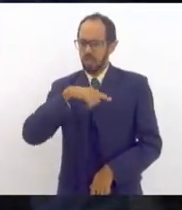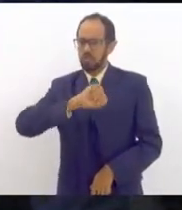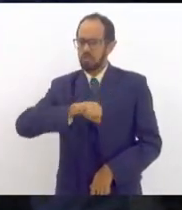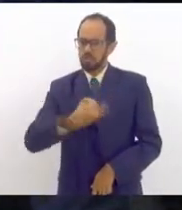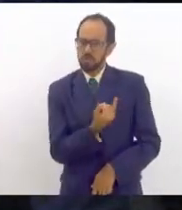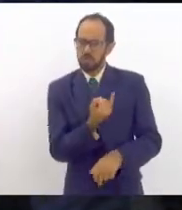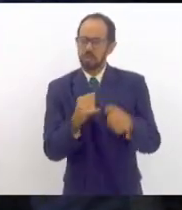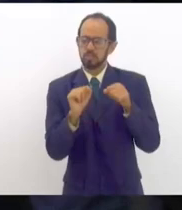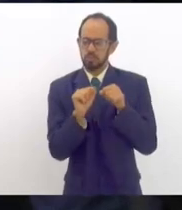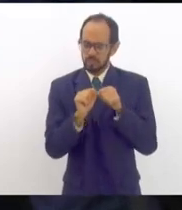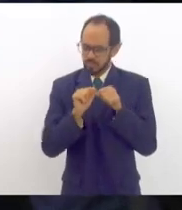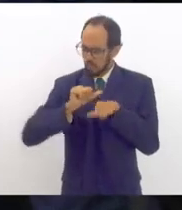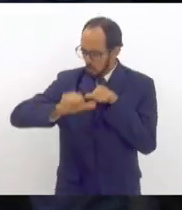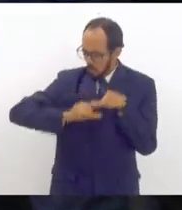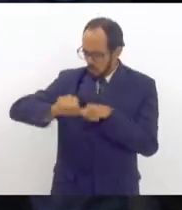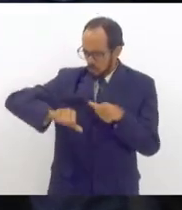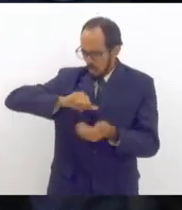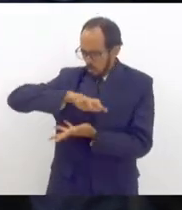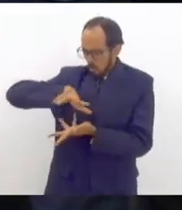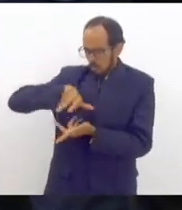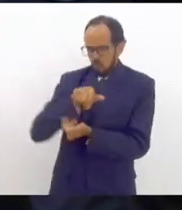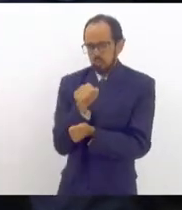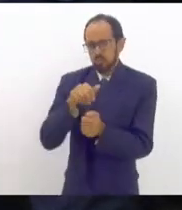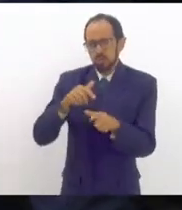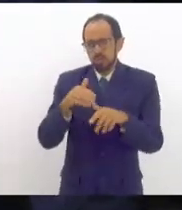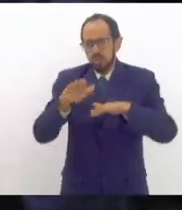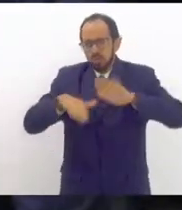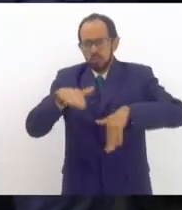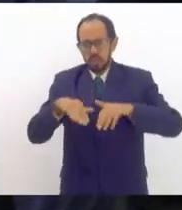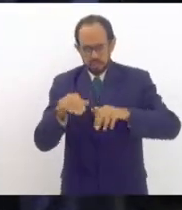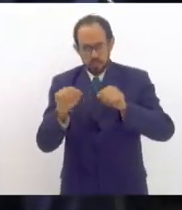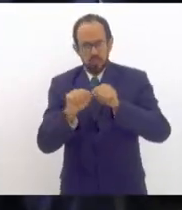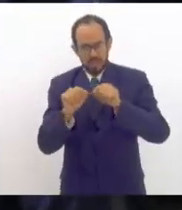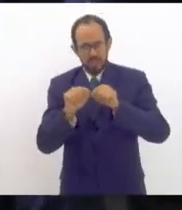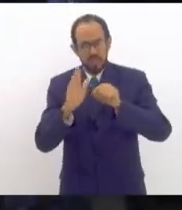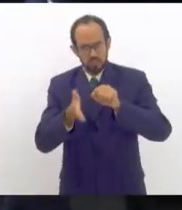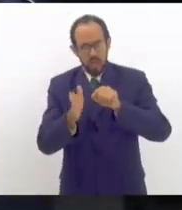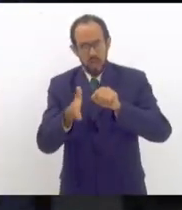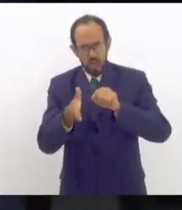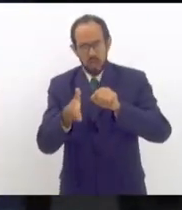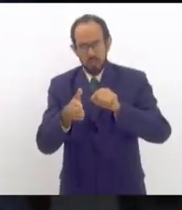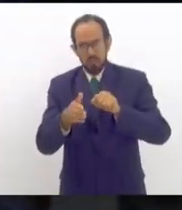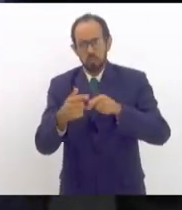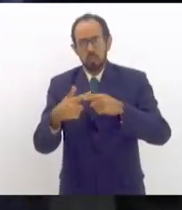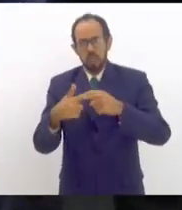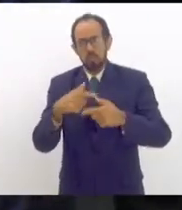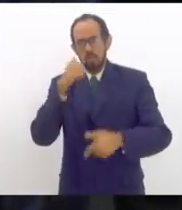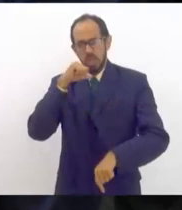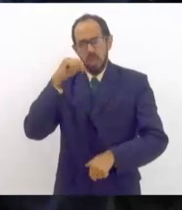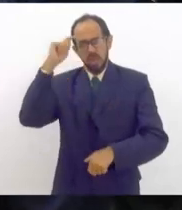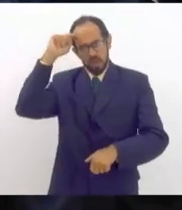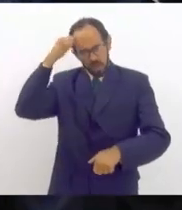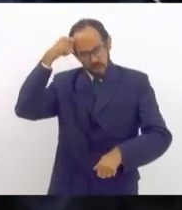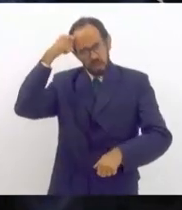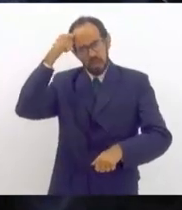diferença no mundo e talvez em muitos momentos o faça por ser mulher negra